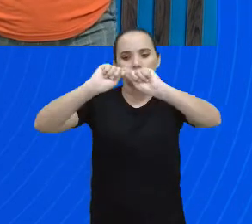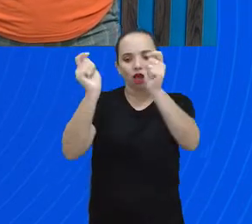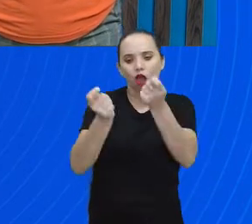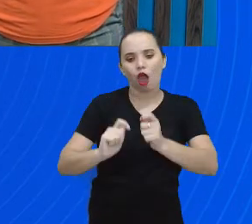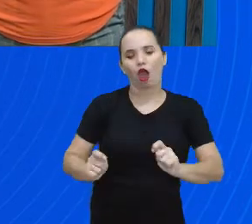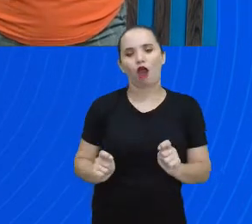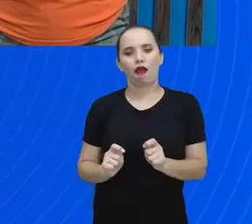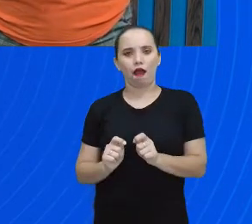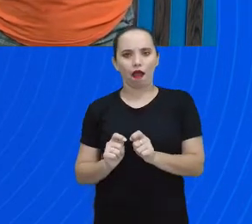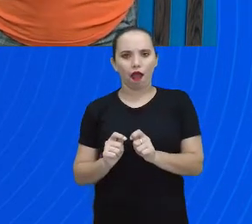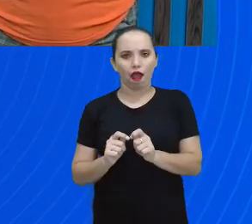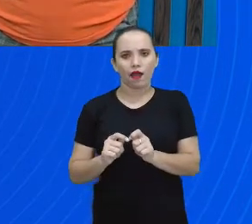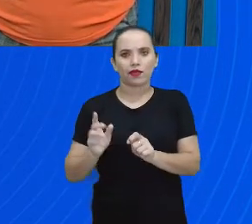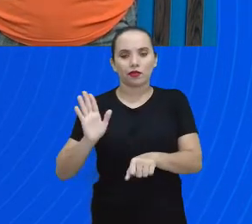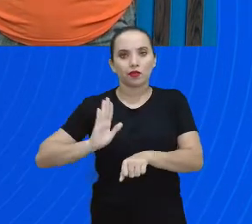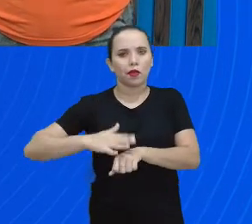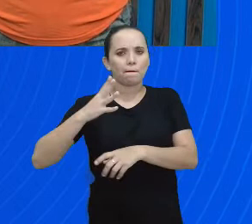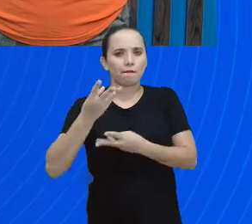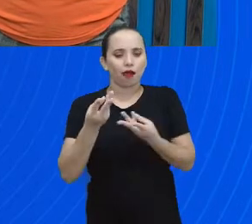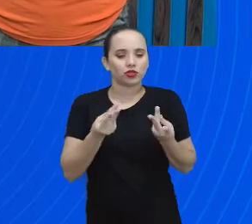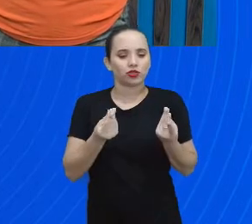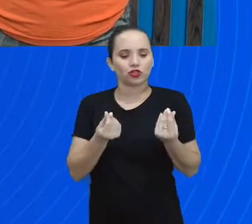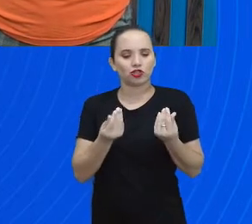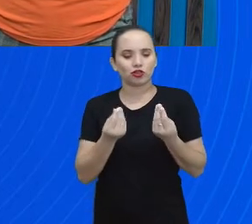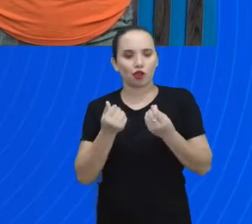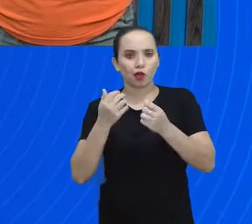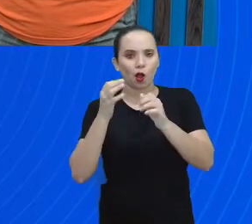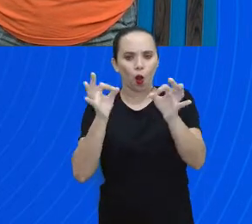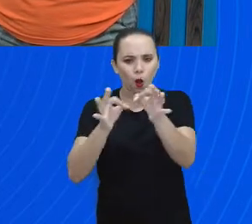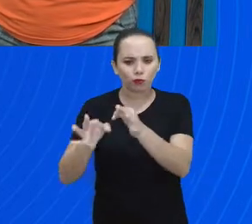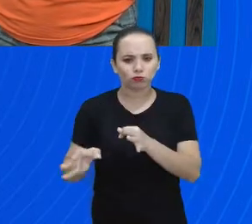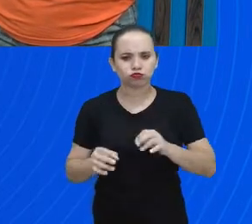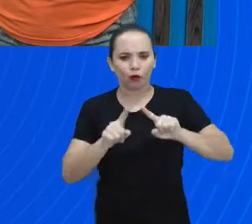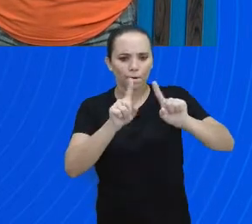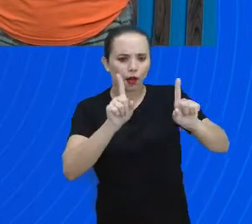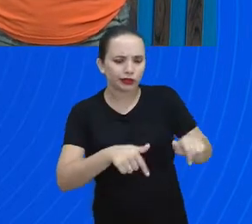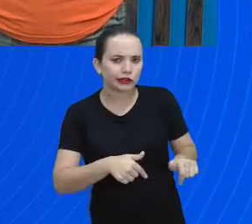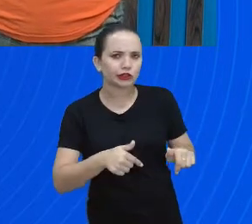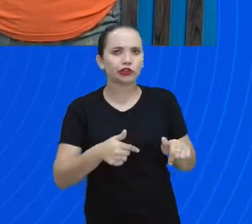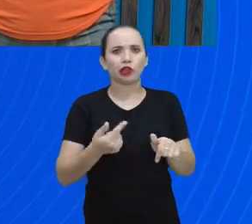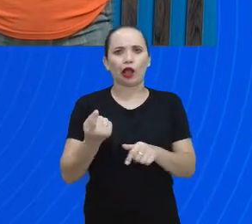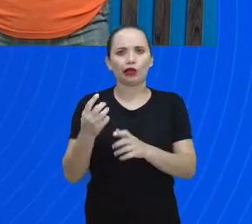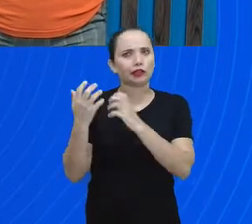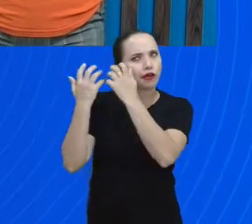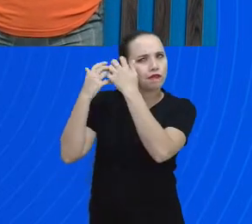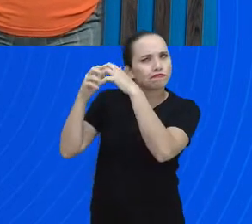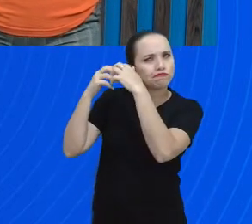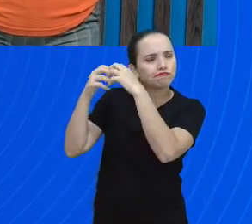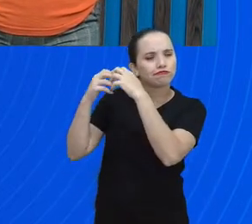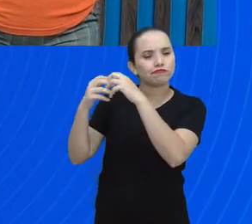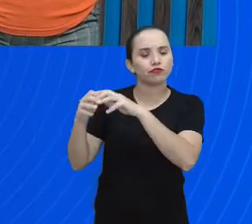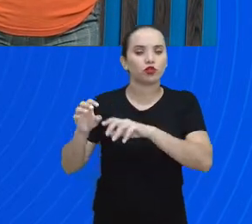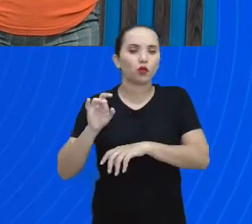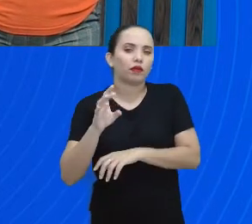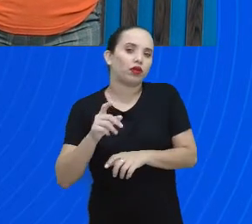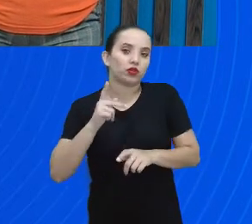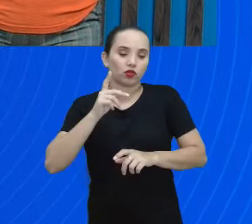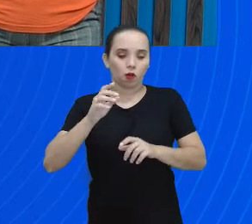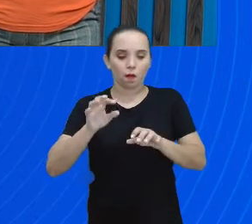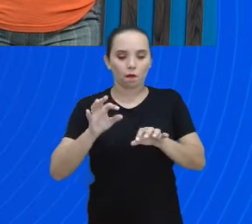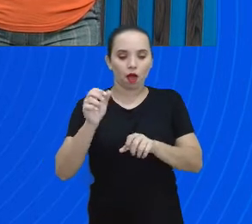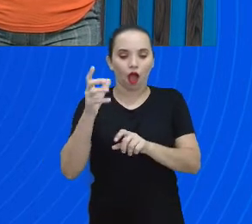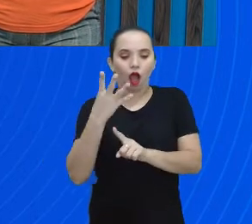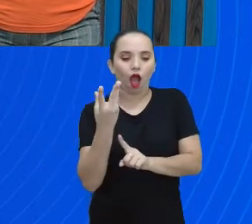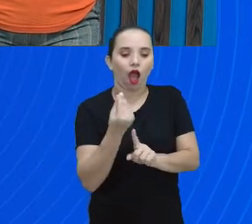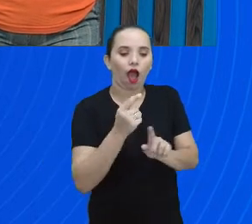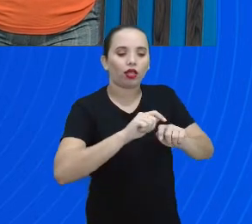mais elaborada, né, muito mais pensada, muito mais cerebral, né, não é tão intuitiva quanto a arte popular. A arte popular